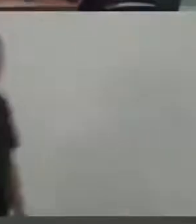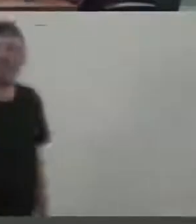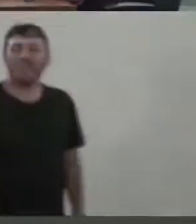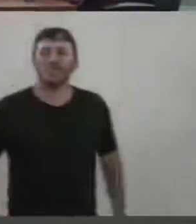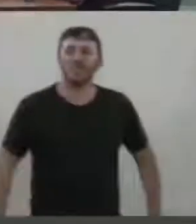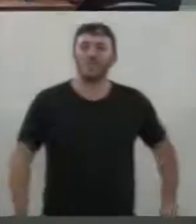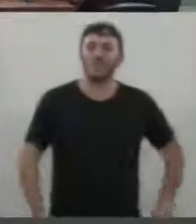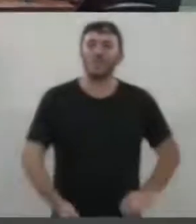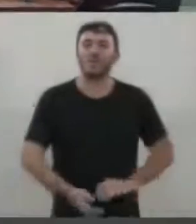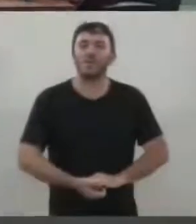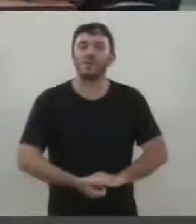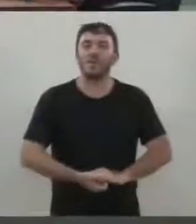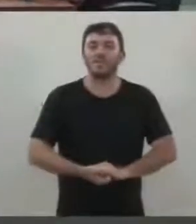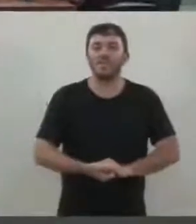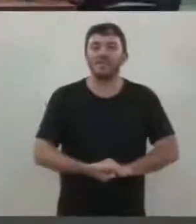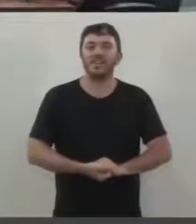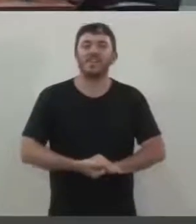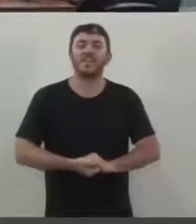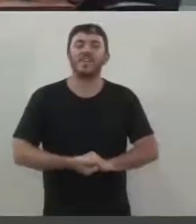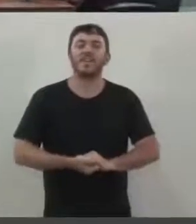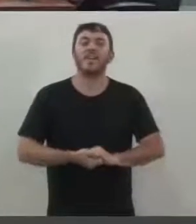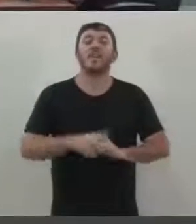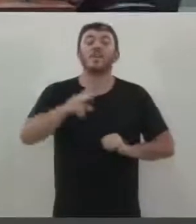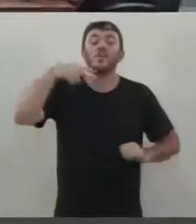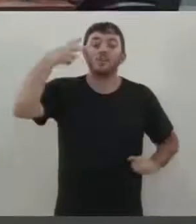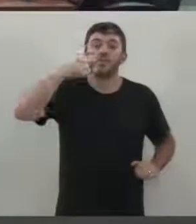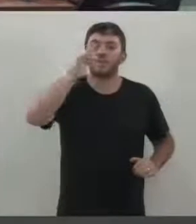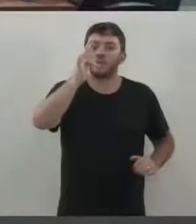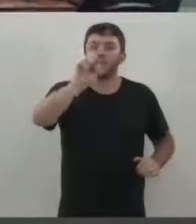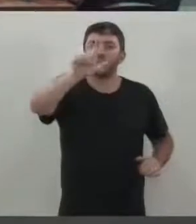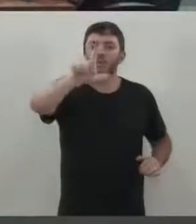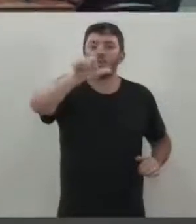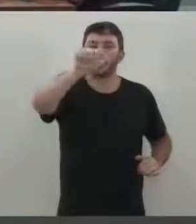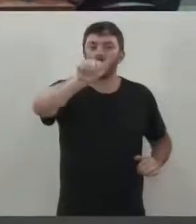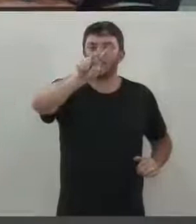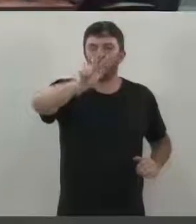Vereadora Flávia Bittar, peço a palavra. Tem a palavra, vereadora.